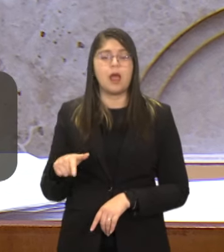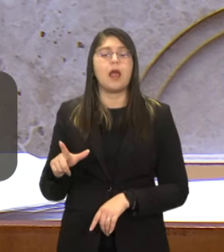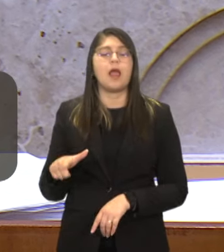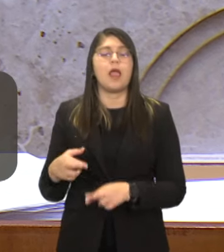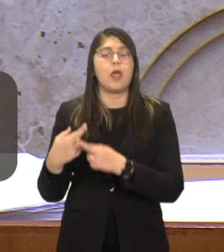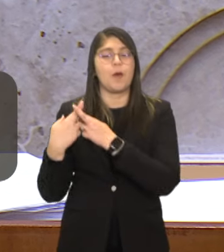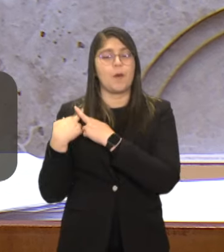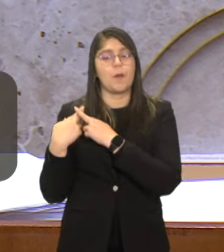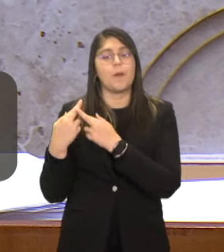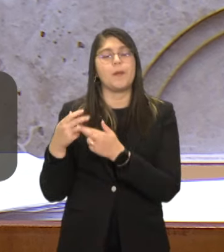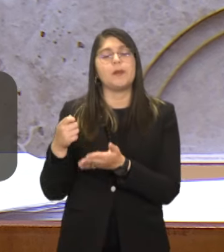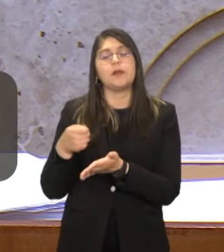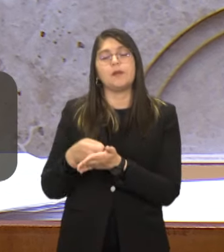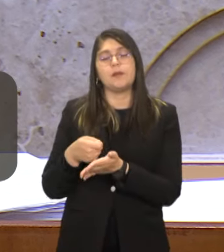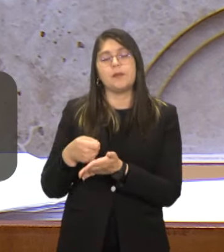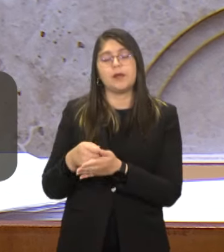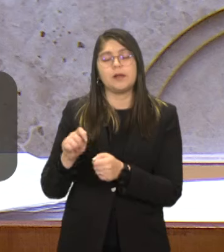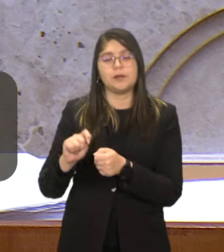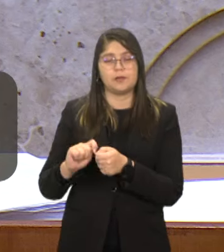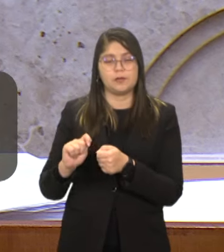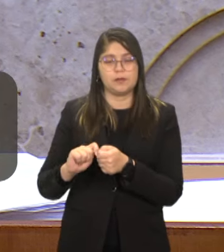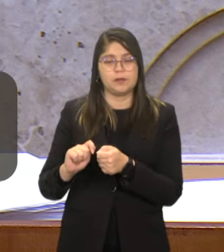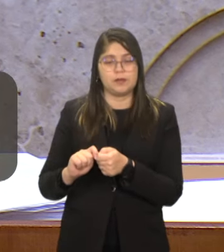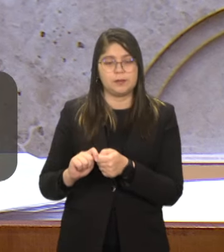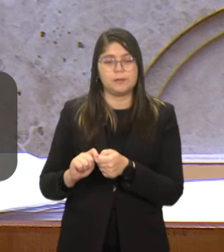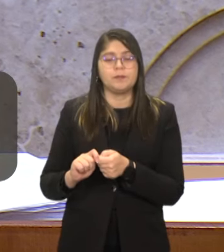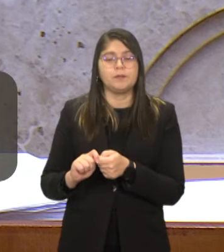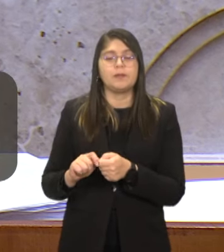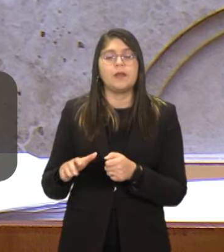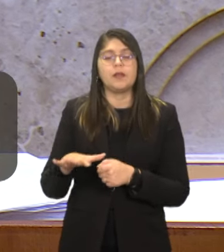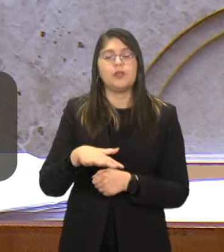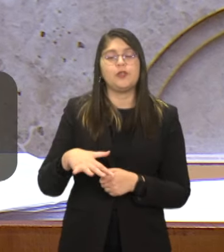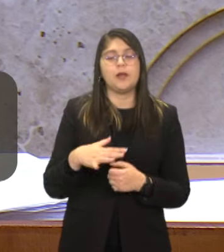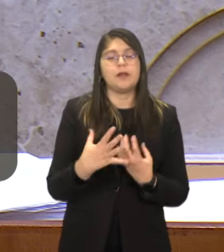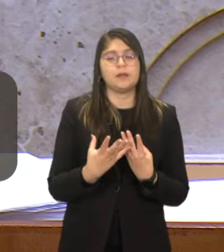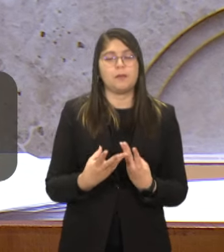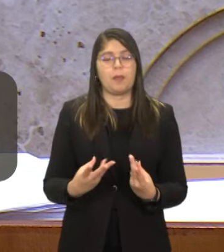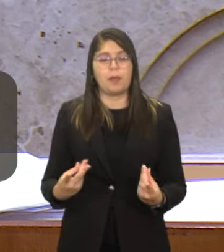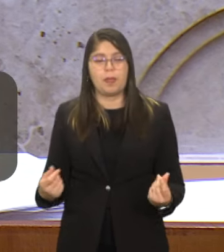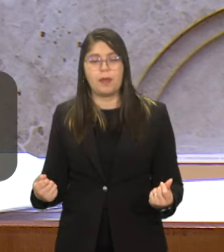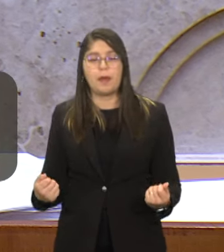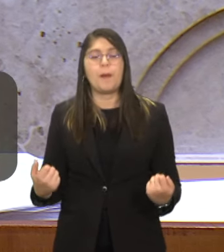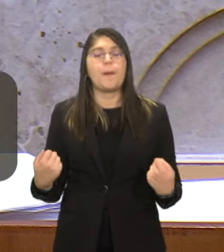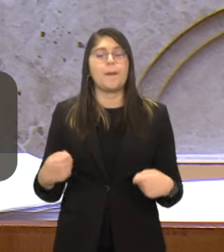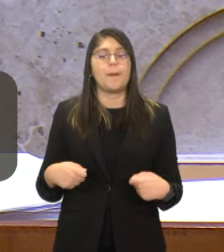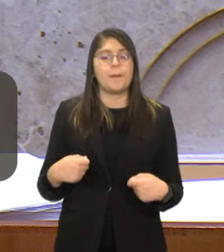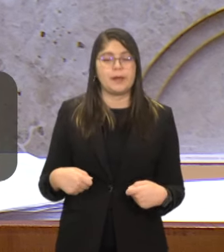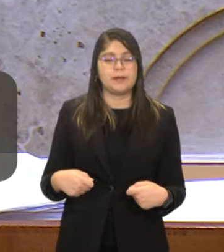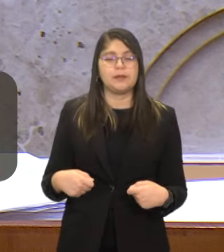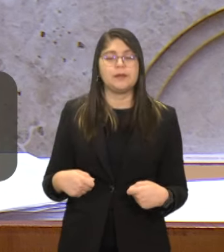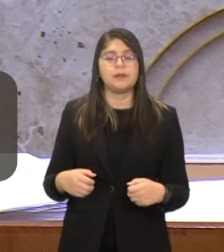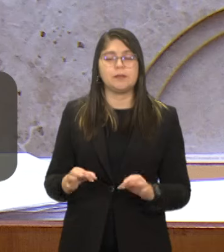fazer, como a recuperação de áreas degradadas, a remoção de sedimentos,